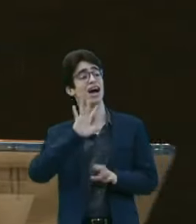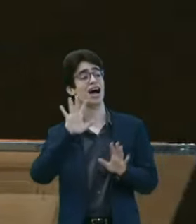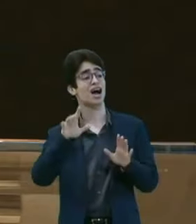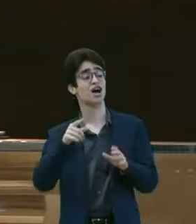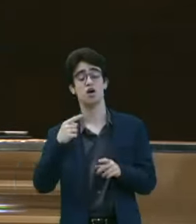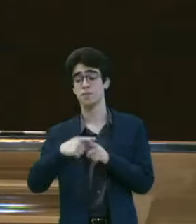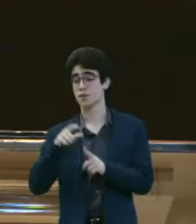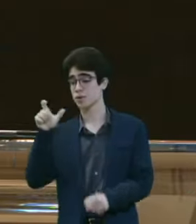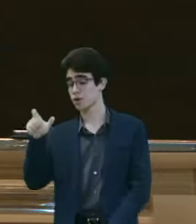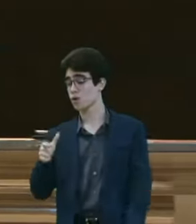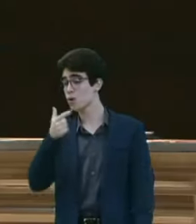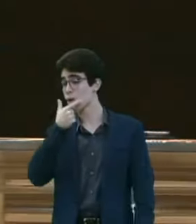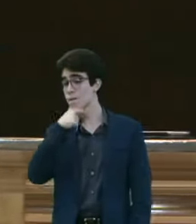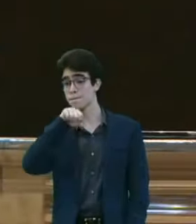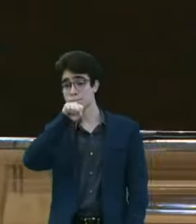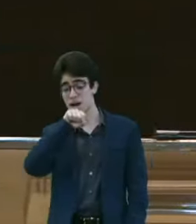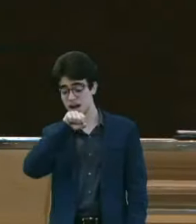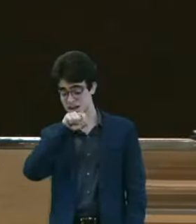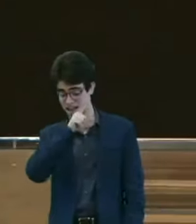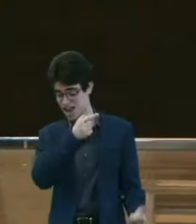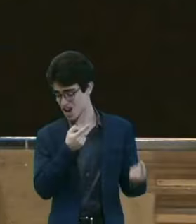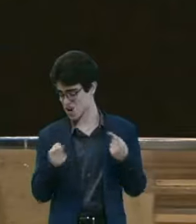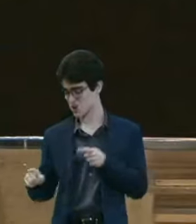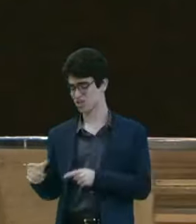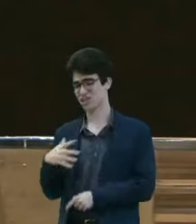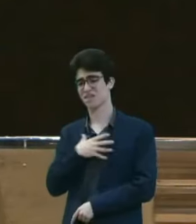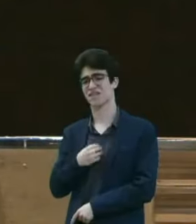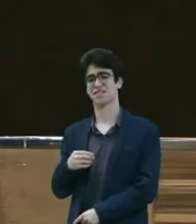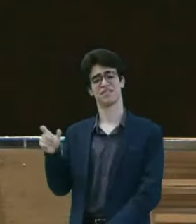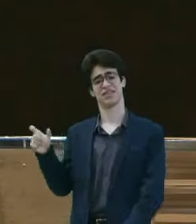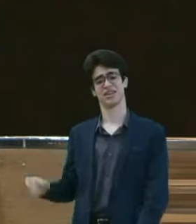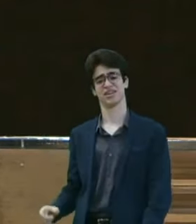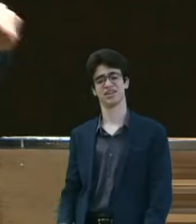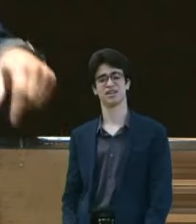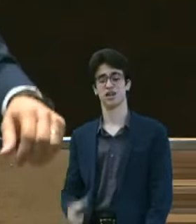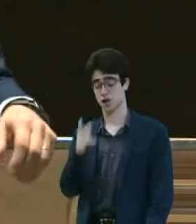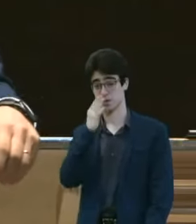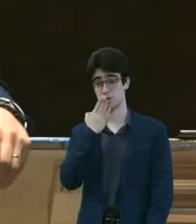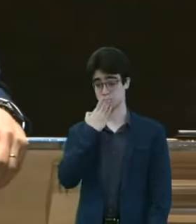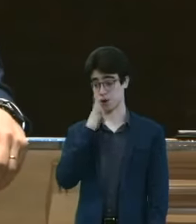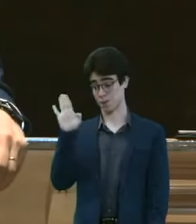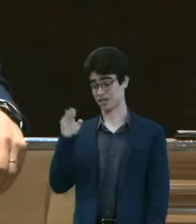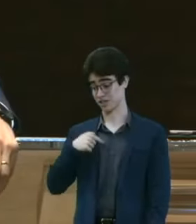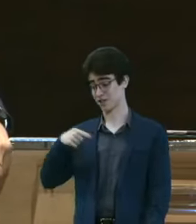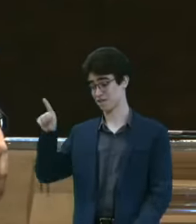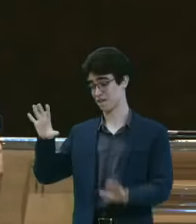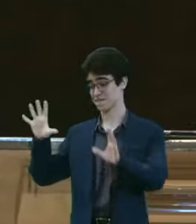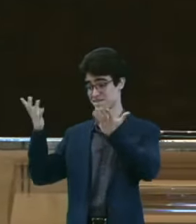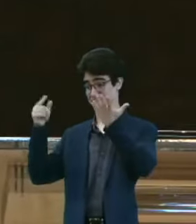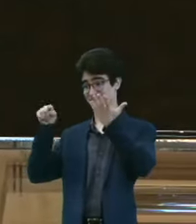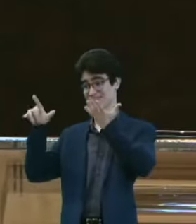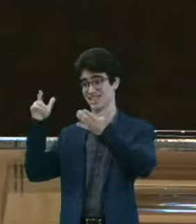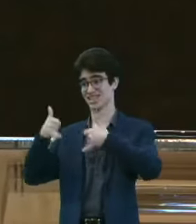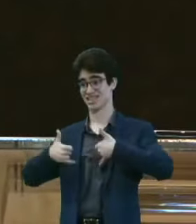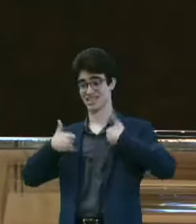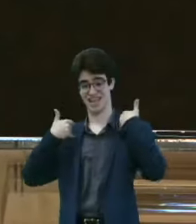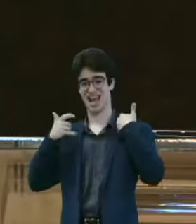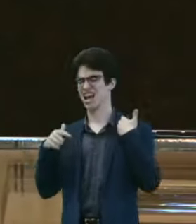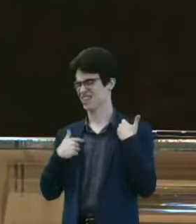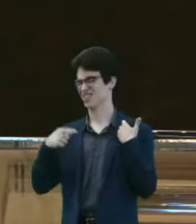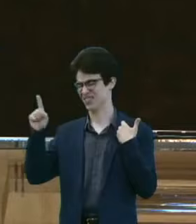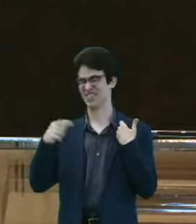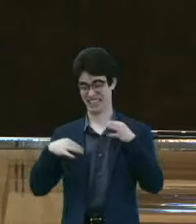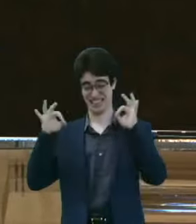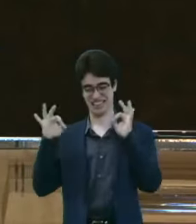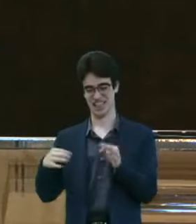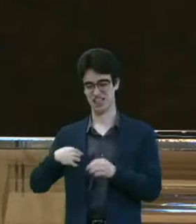é um pai que frustra a expectativa dos seus filhos. Ele faz a promessa de que ia estar numa festa de aniversário, ia estar lá, daquela vez